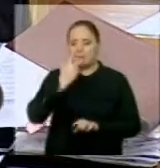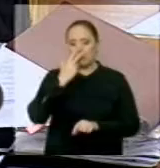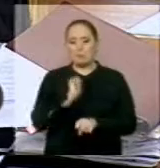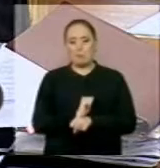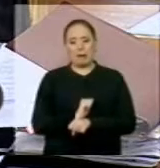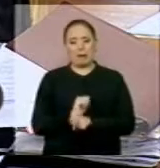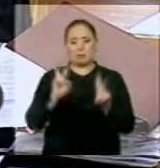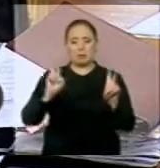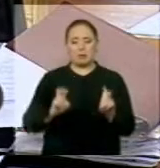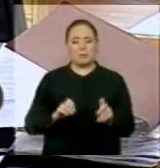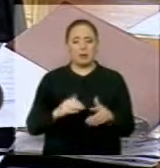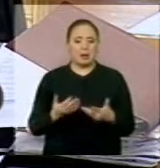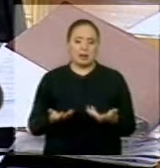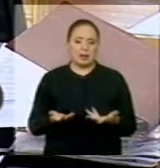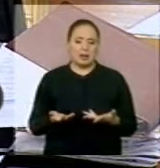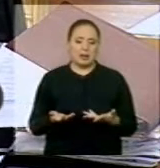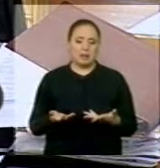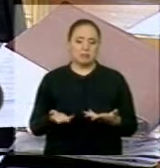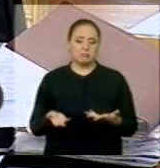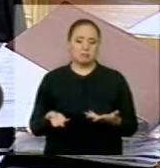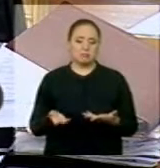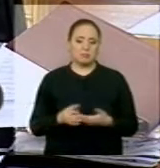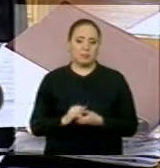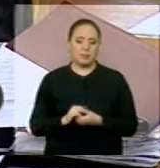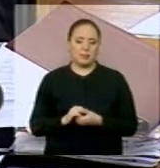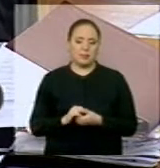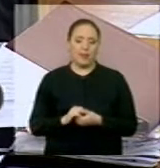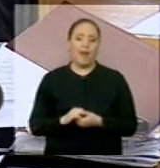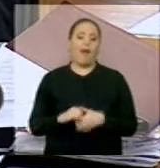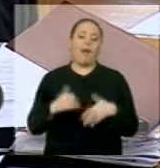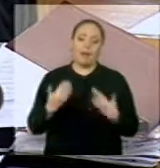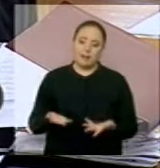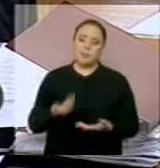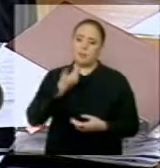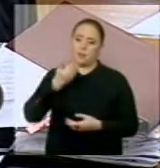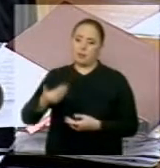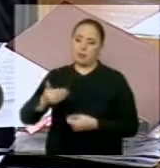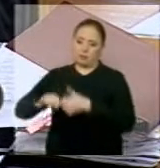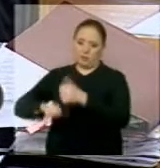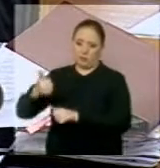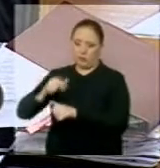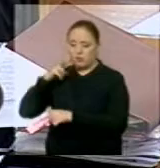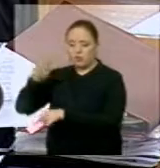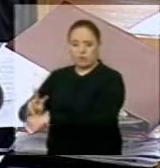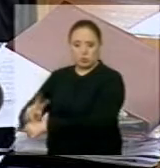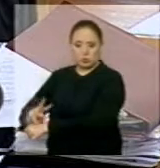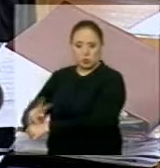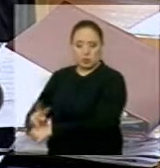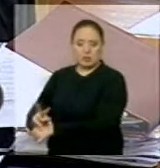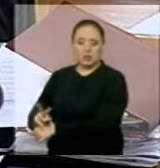e mandaria a realização de vistoria ou a realização de algum método